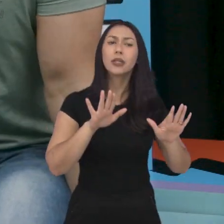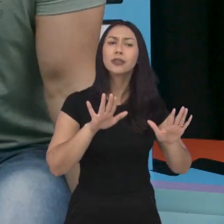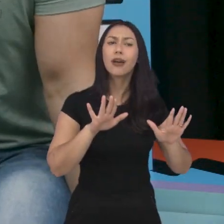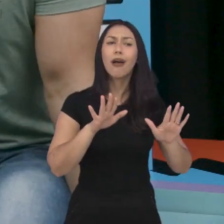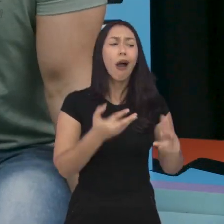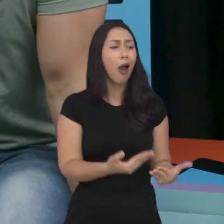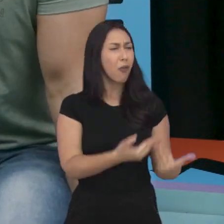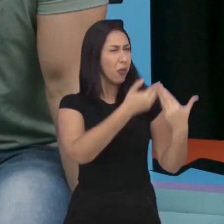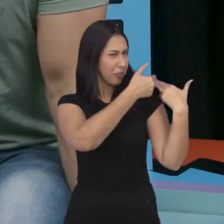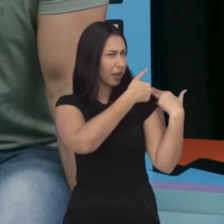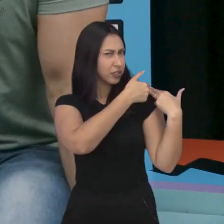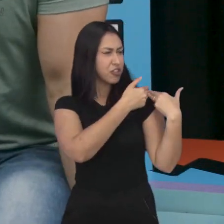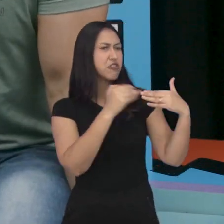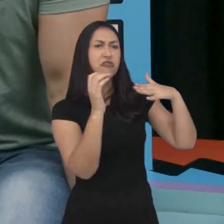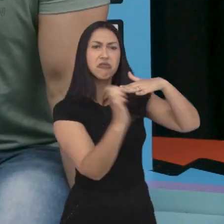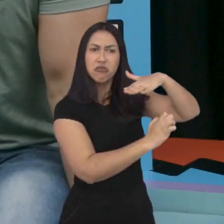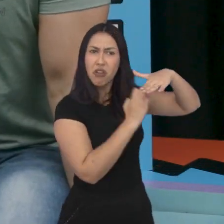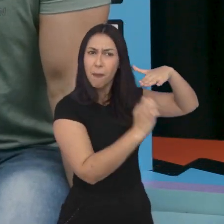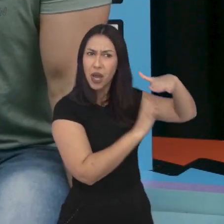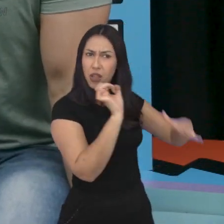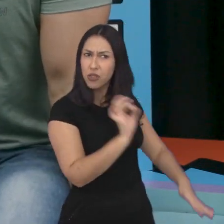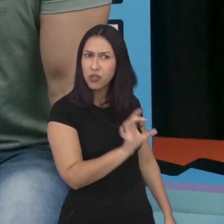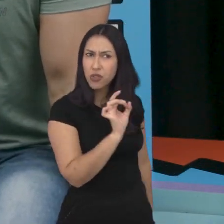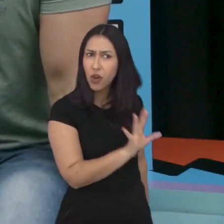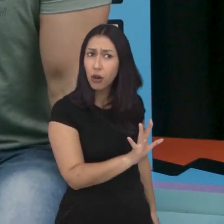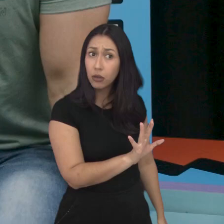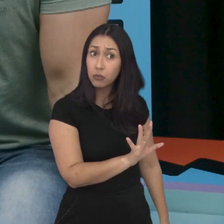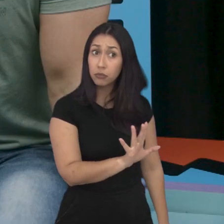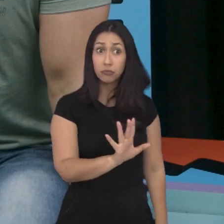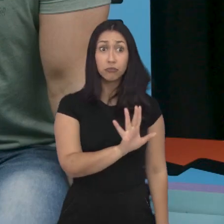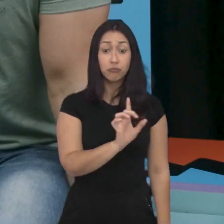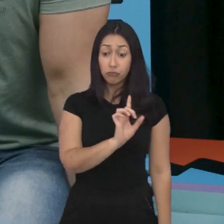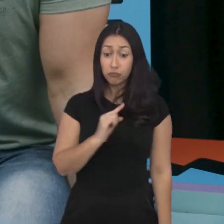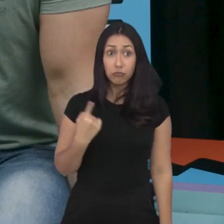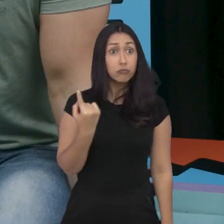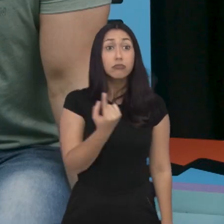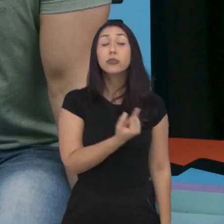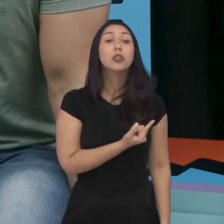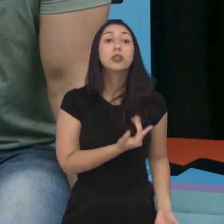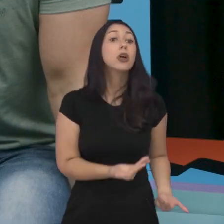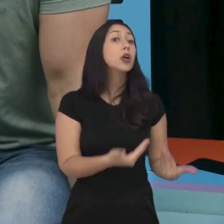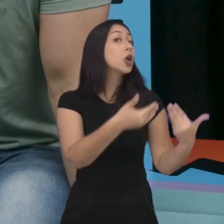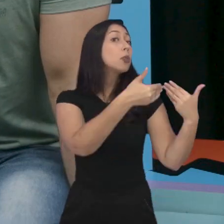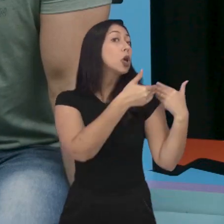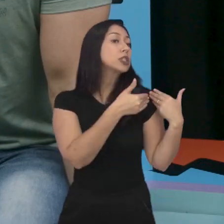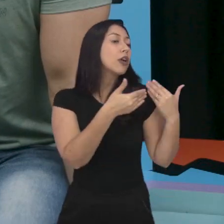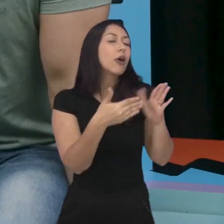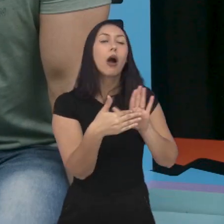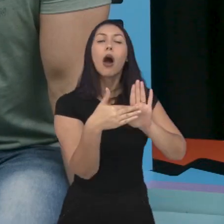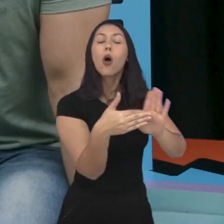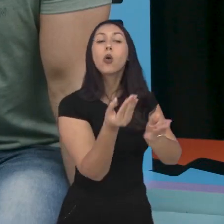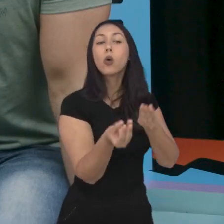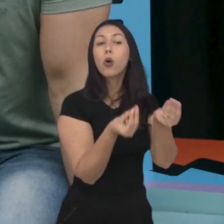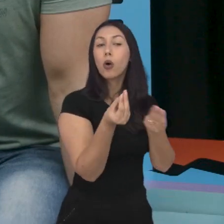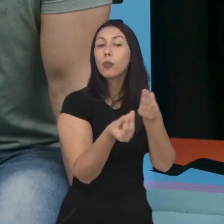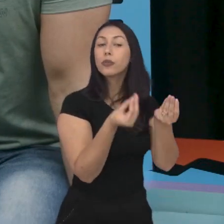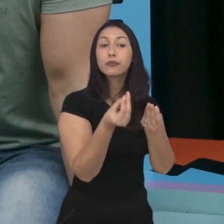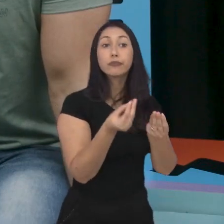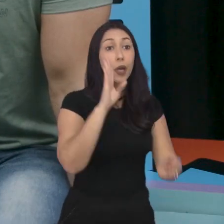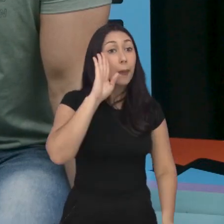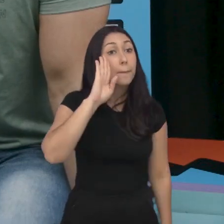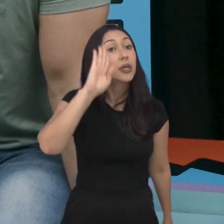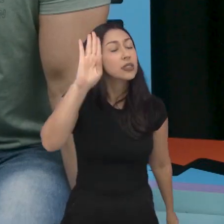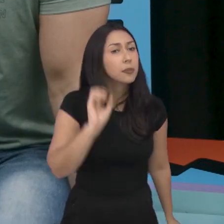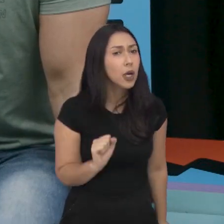isso é culpa das grandes indústrias que poluem o meio ambiente? E nós, meros mortais, qual o nosso envolvimento com essa situação?